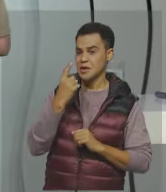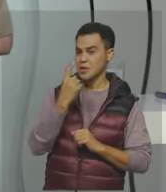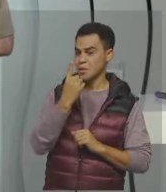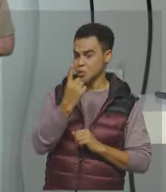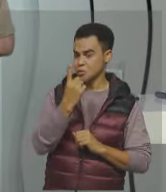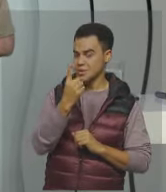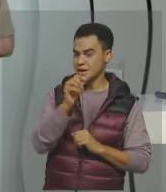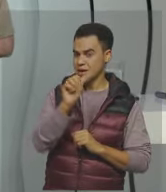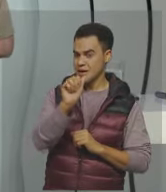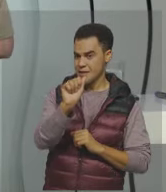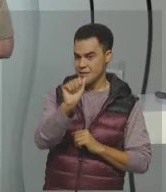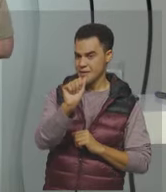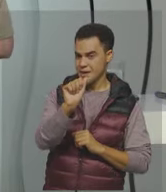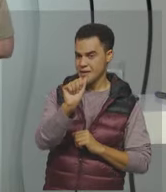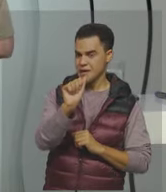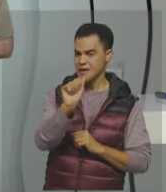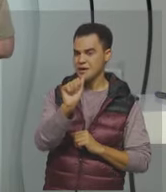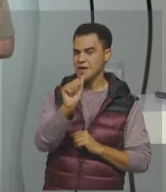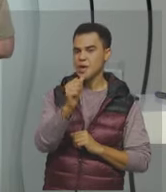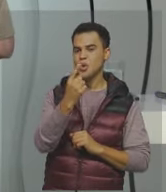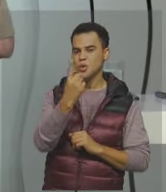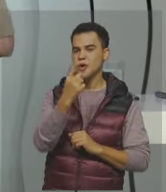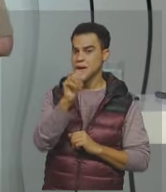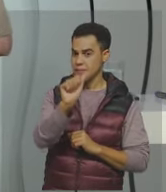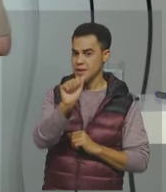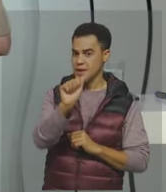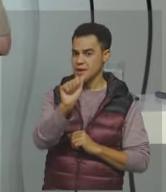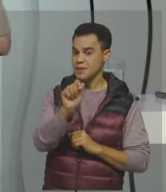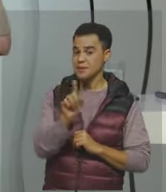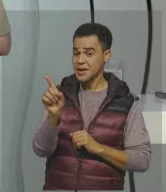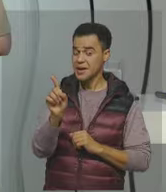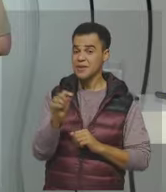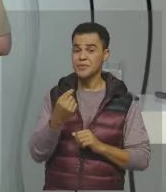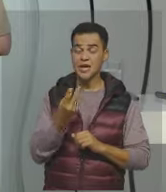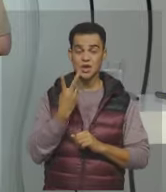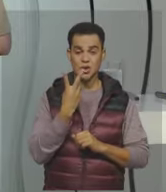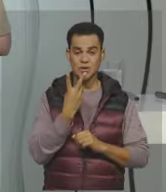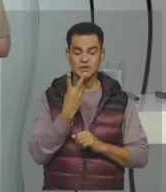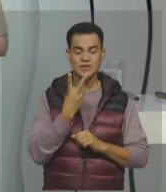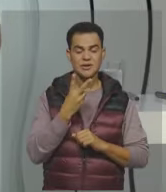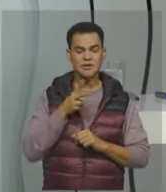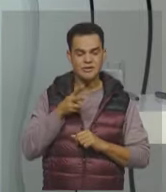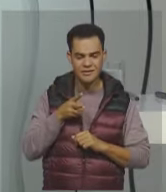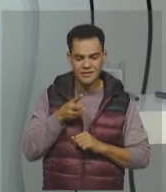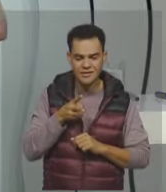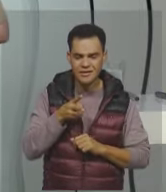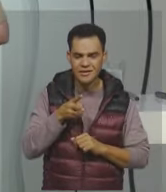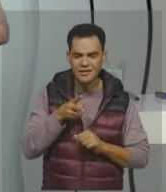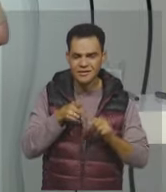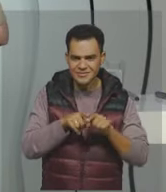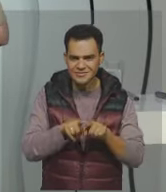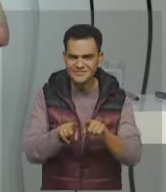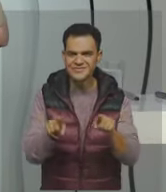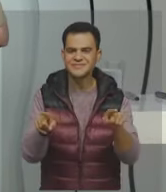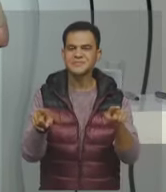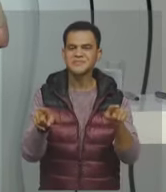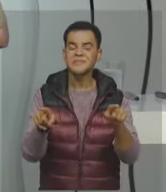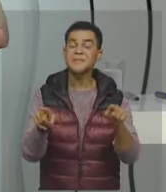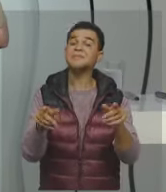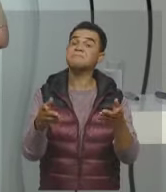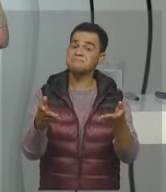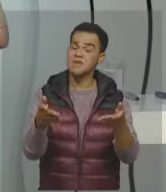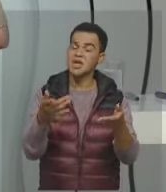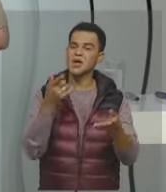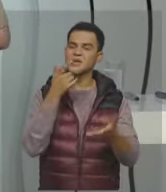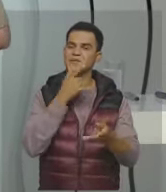vindo aqui e vou ter 1 ampere vindo ali. Ou seja, acabei de responder a